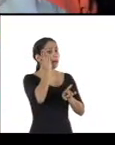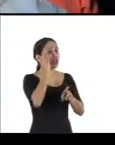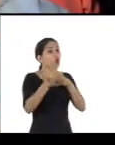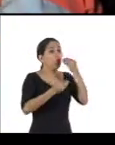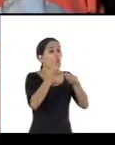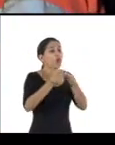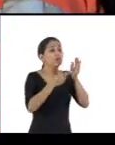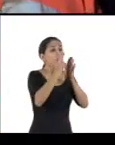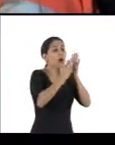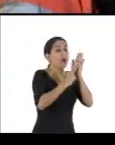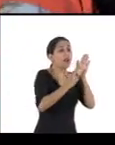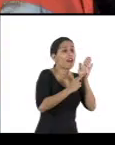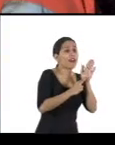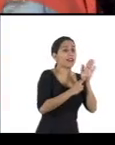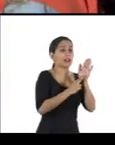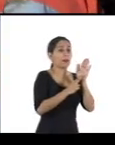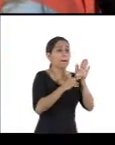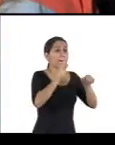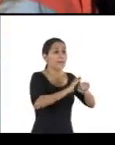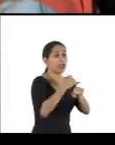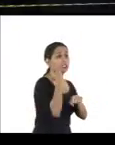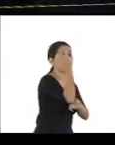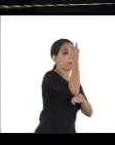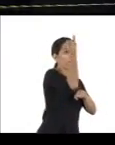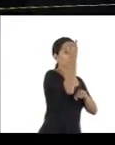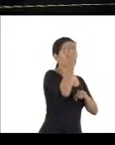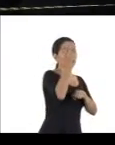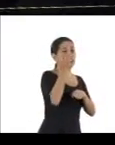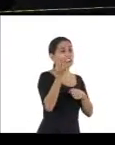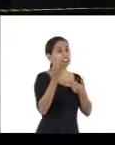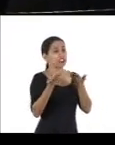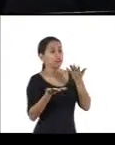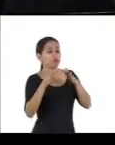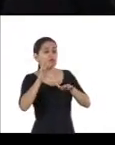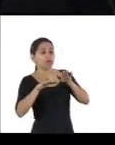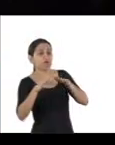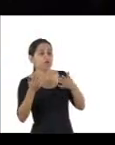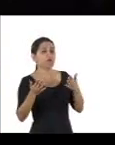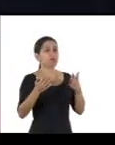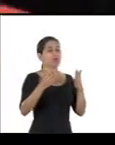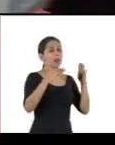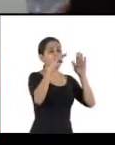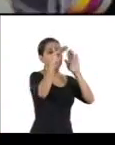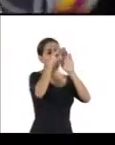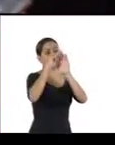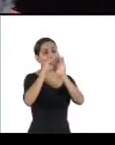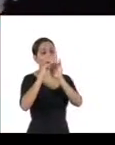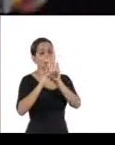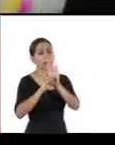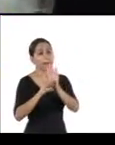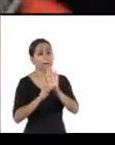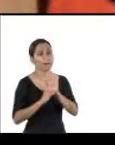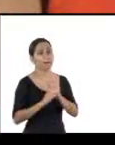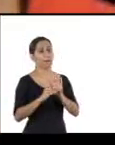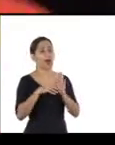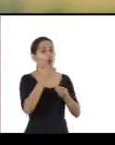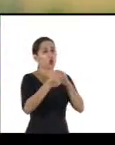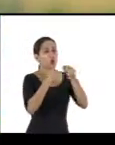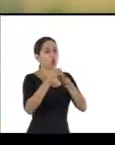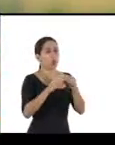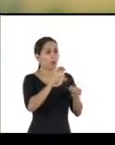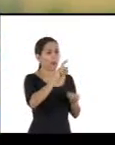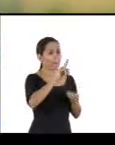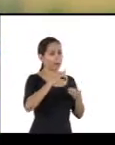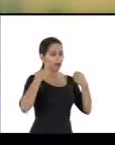de controle são maiores até as menores, partindo desde a eliminação até um equipamento simples de proteção individual.